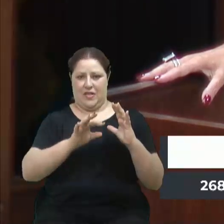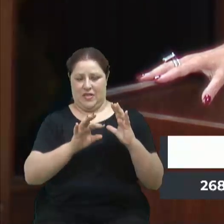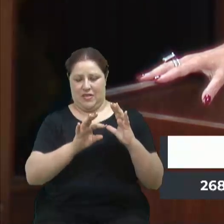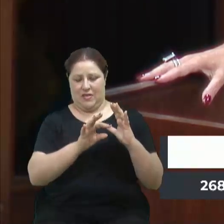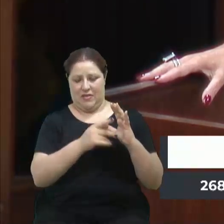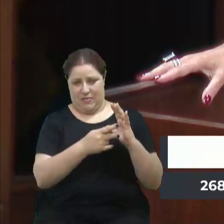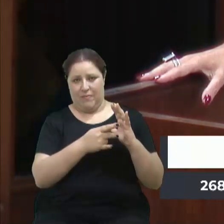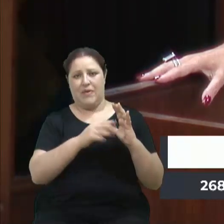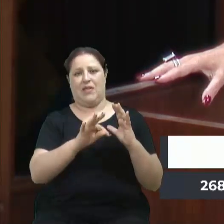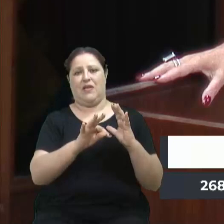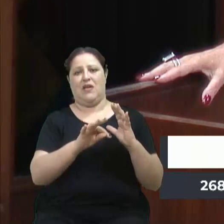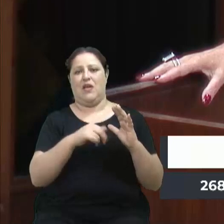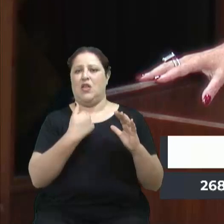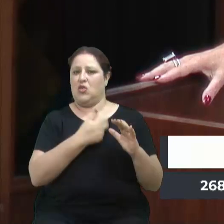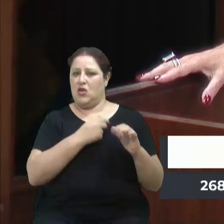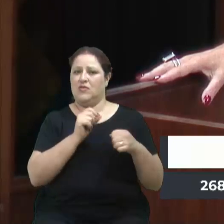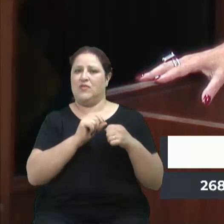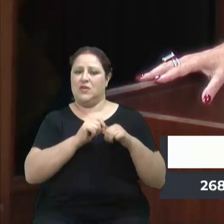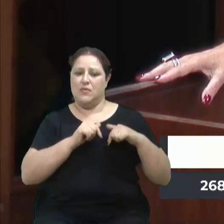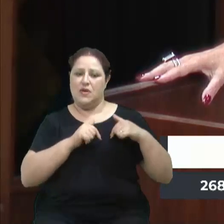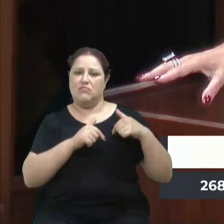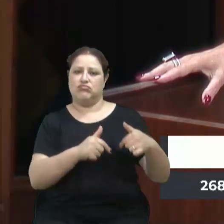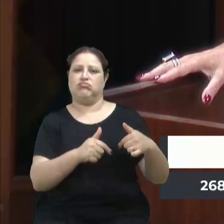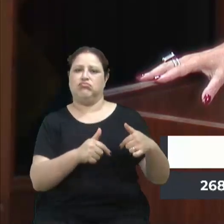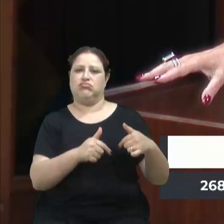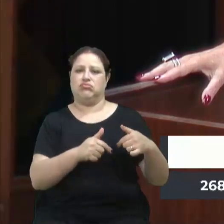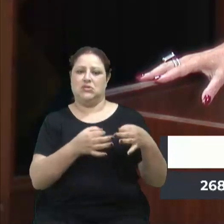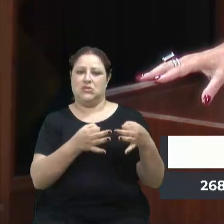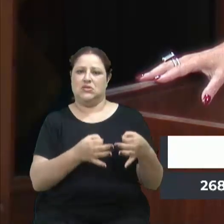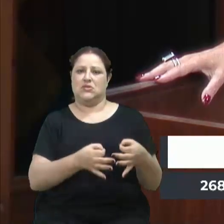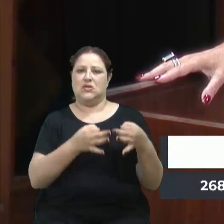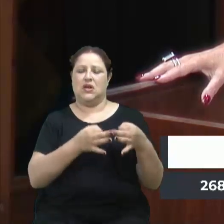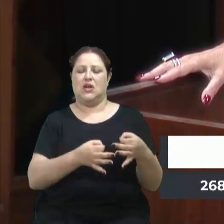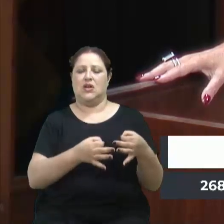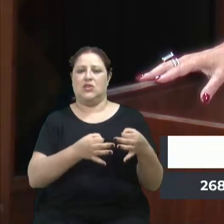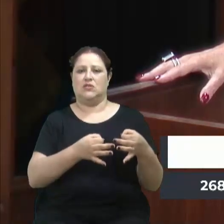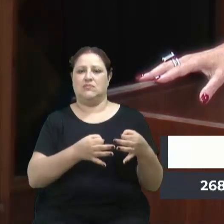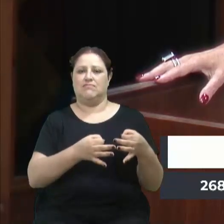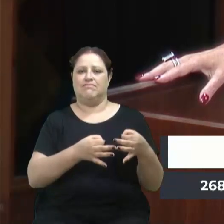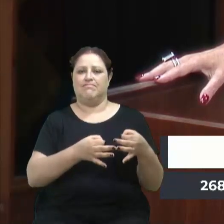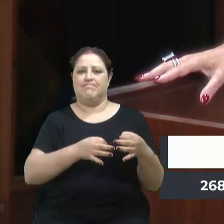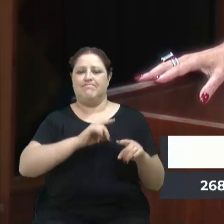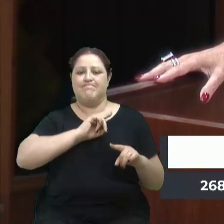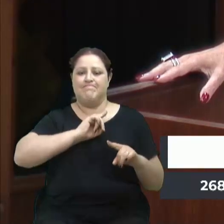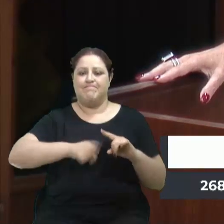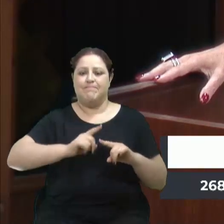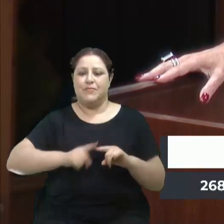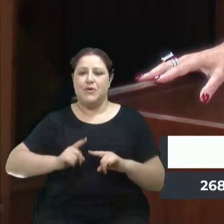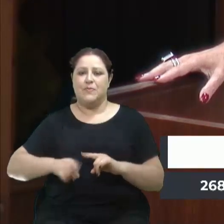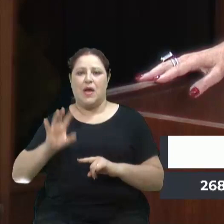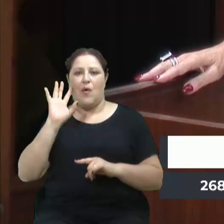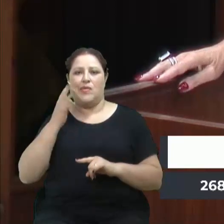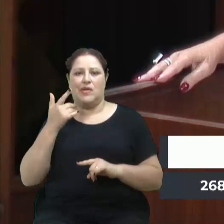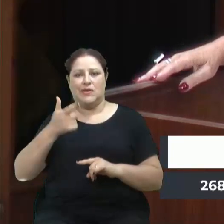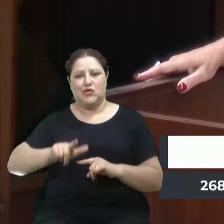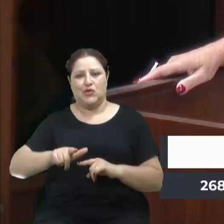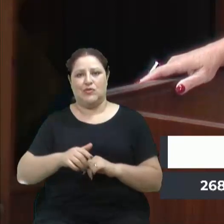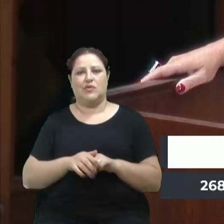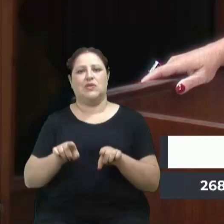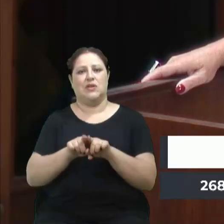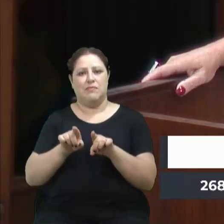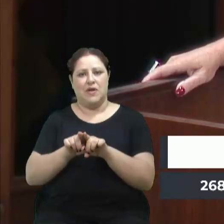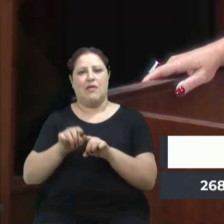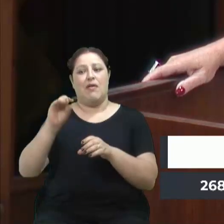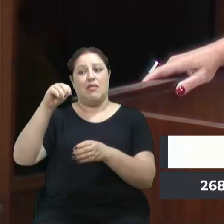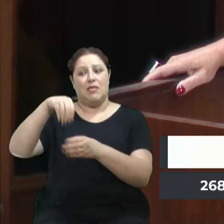atitude adequada para coibir que nada mais disso aconteça, inclusive ingressando aqui na Comissão